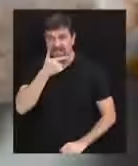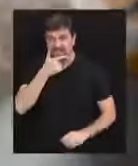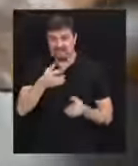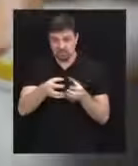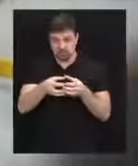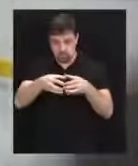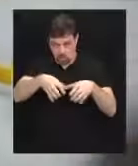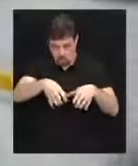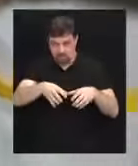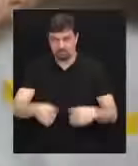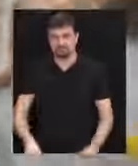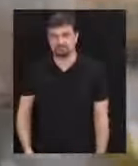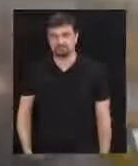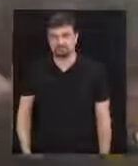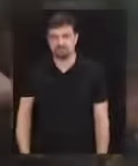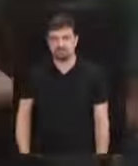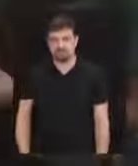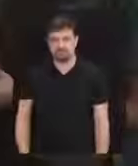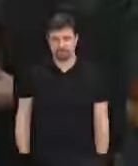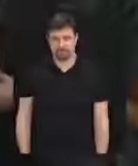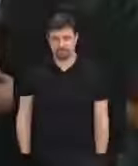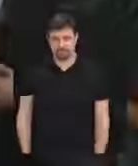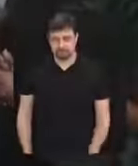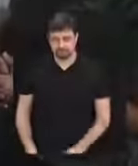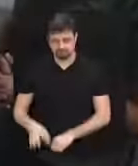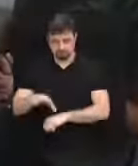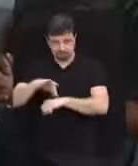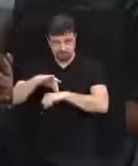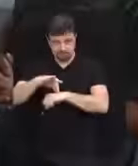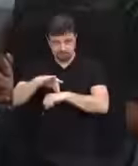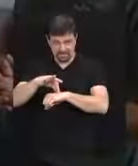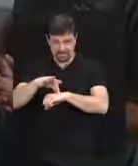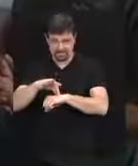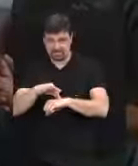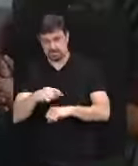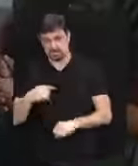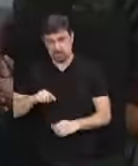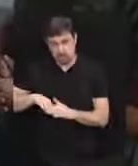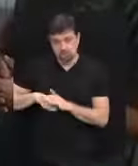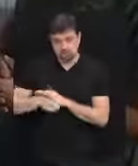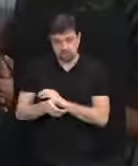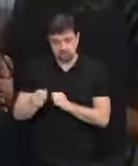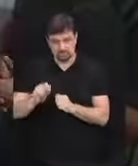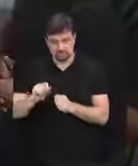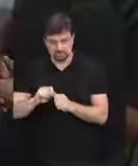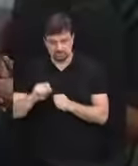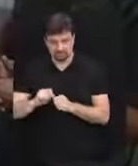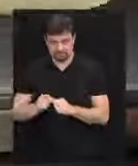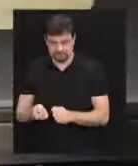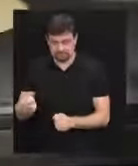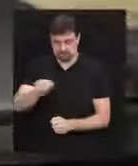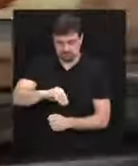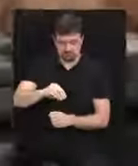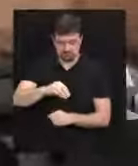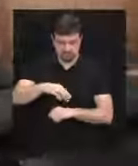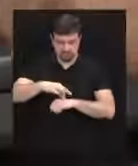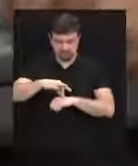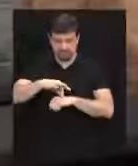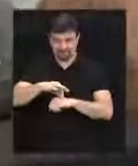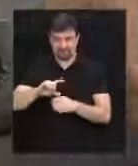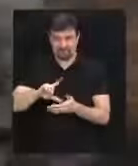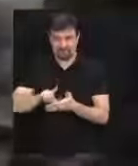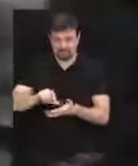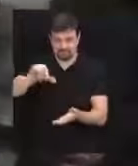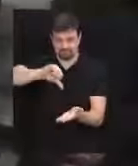ovo, né? É uma carne comum, né? Você pode, assim magrinha, porque eu costumo fazer com patinho. Um pouquinho